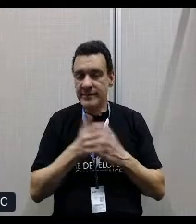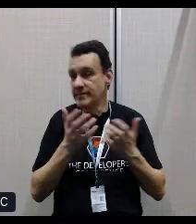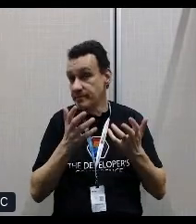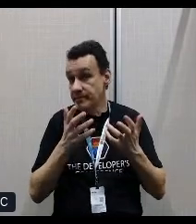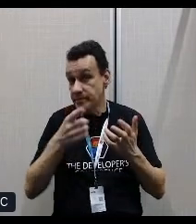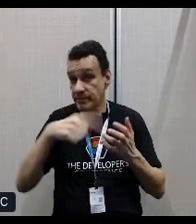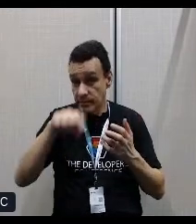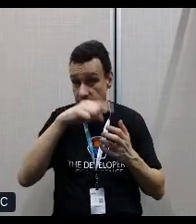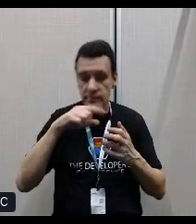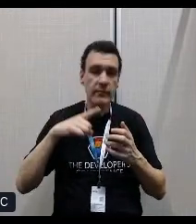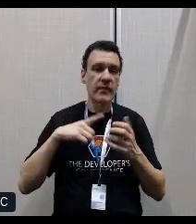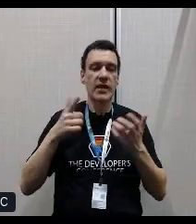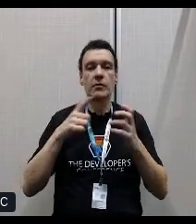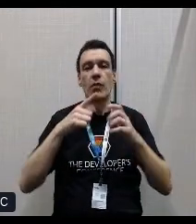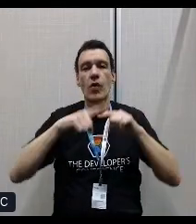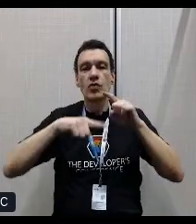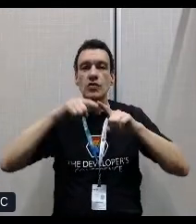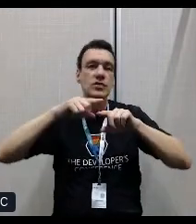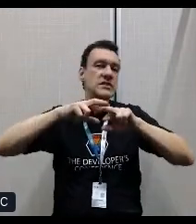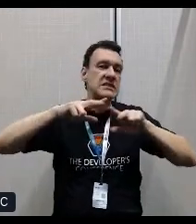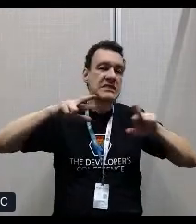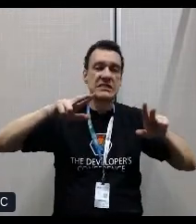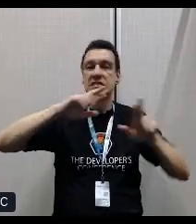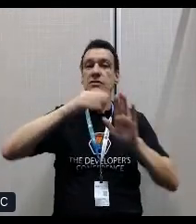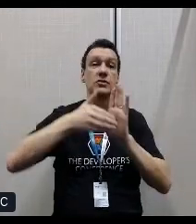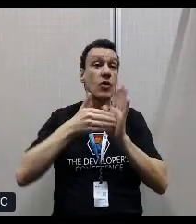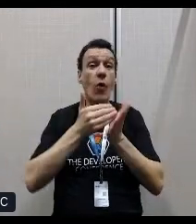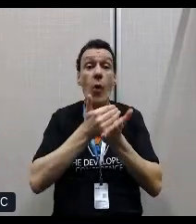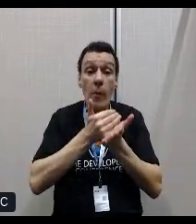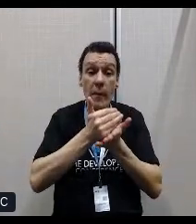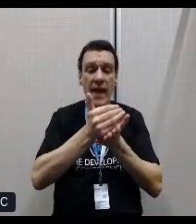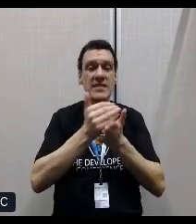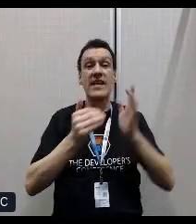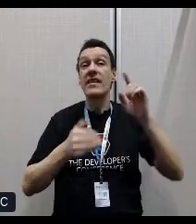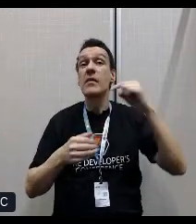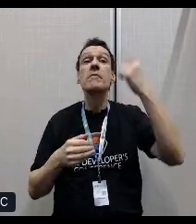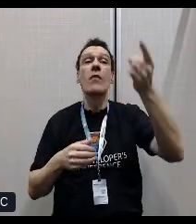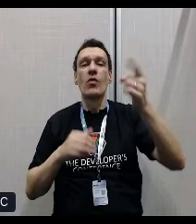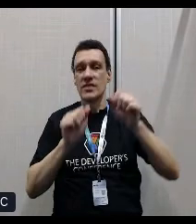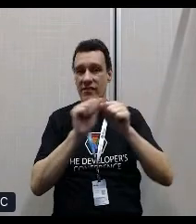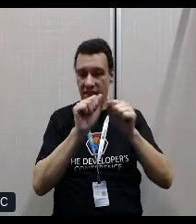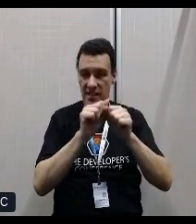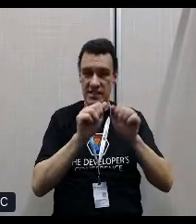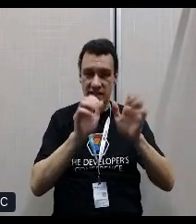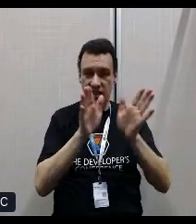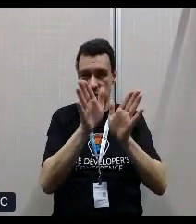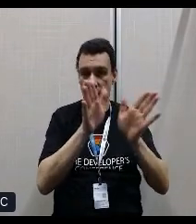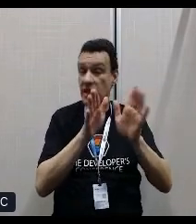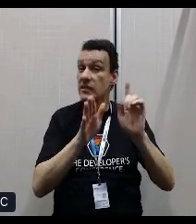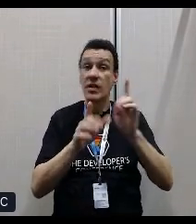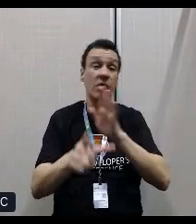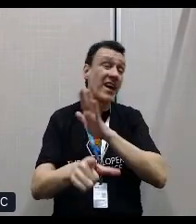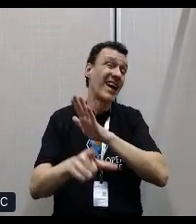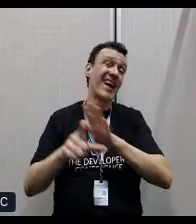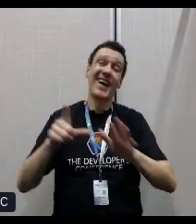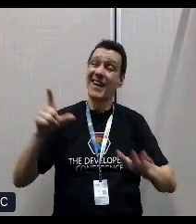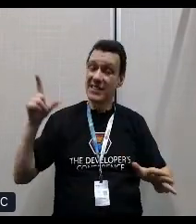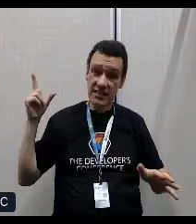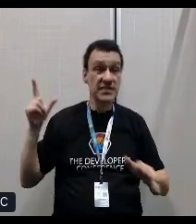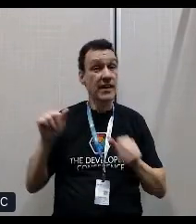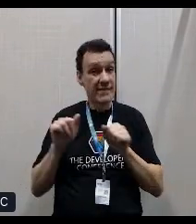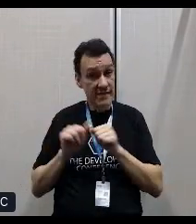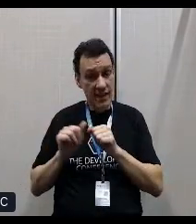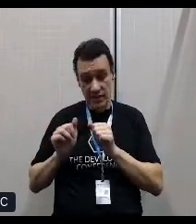produto. Ela tem que ser pensada desde lá, de quando a gente fecha o contrato com o cliente, desde que a gente faz a pesquisa, monta a